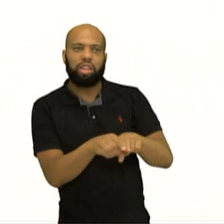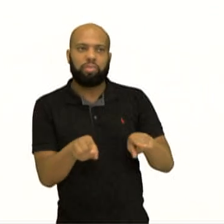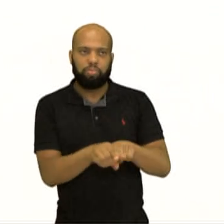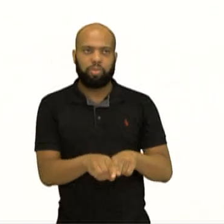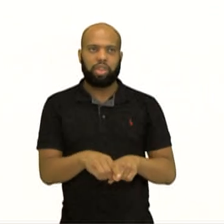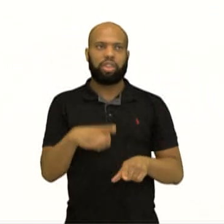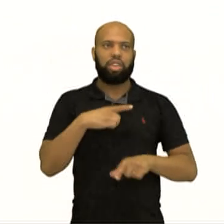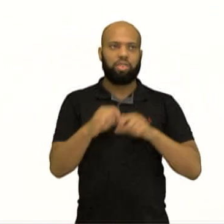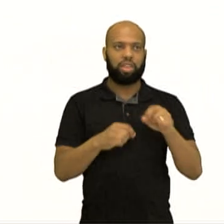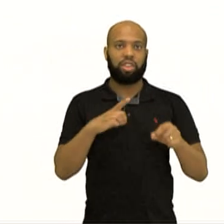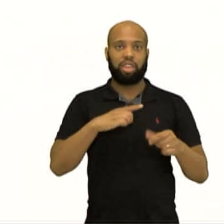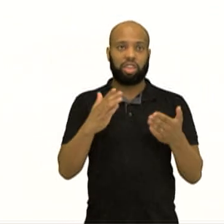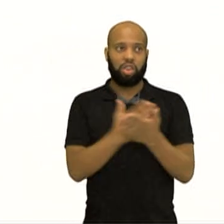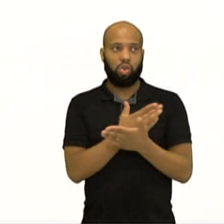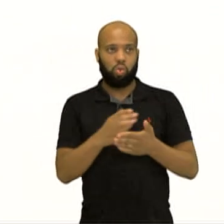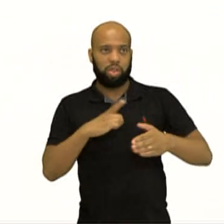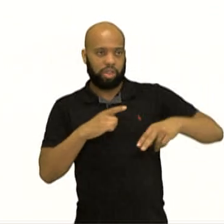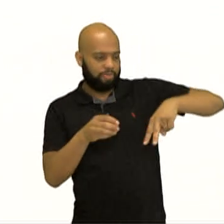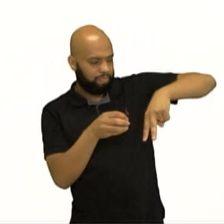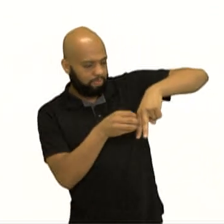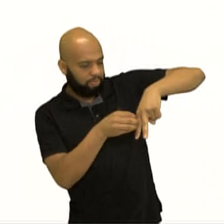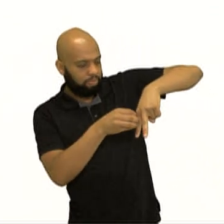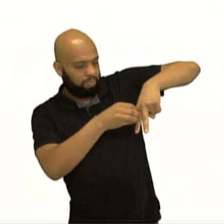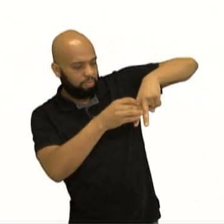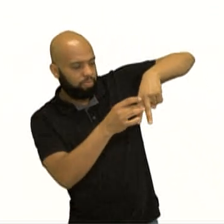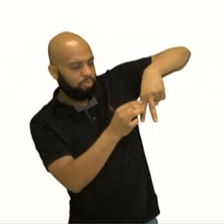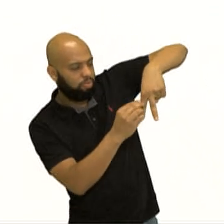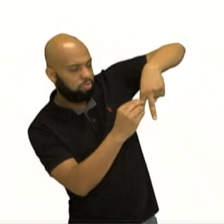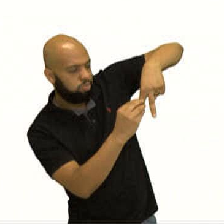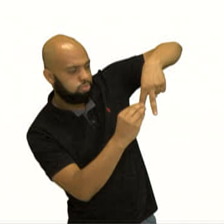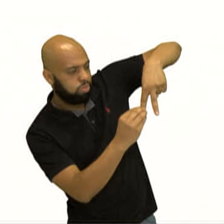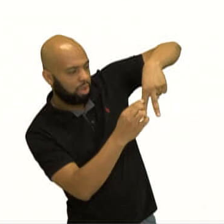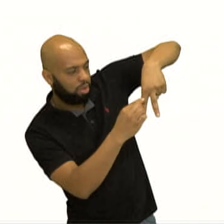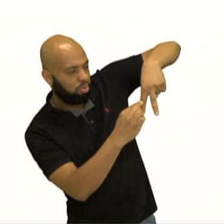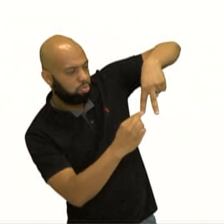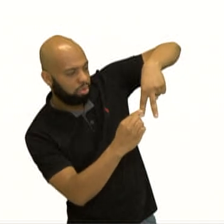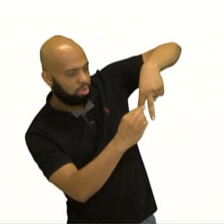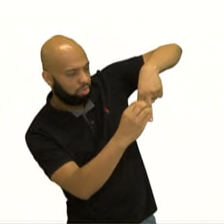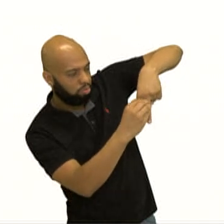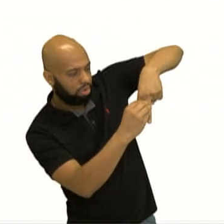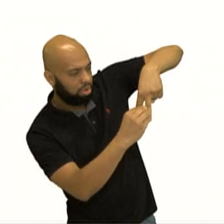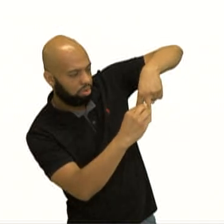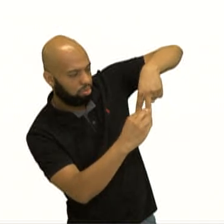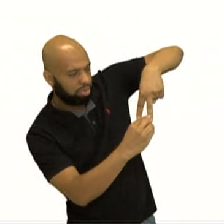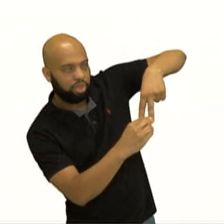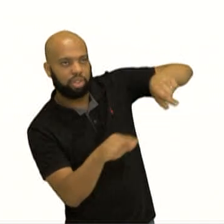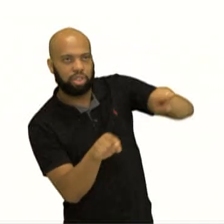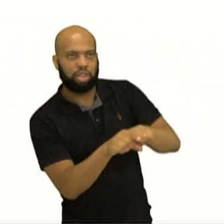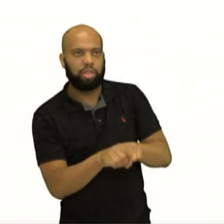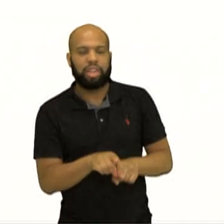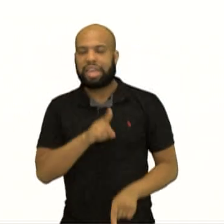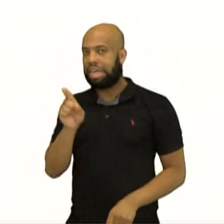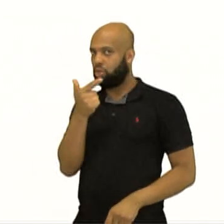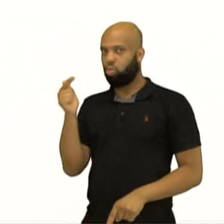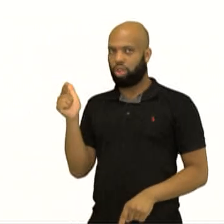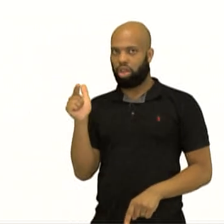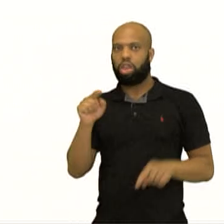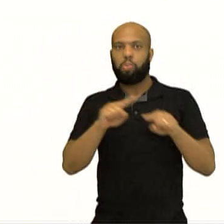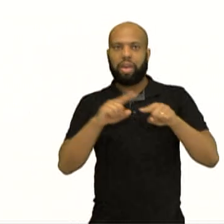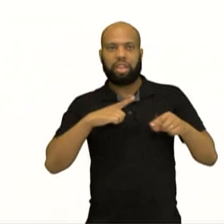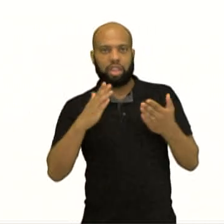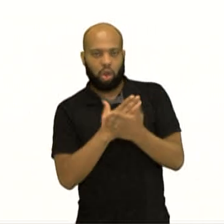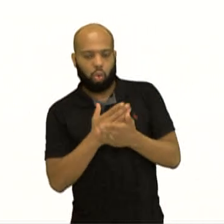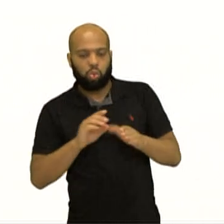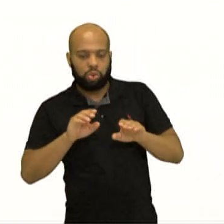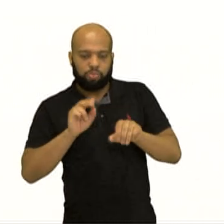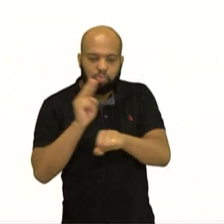possuem extensão e vão até a canela, que não é o caso muito do nosso exemplo aqui, tá? Então, aqui a gente tem